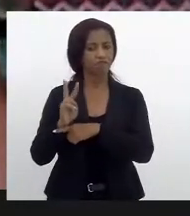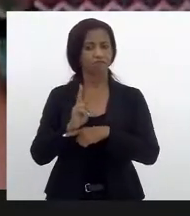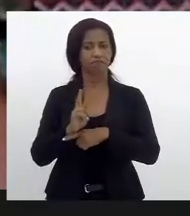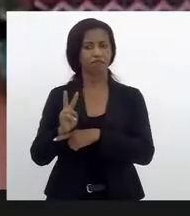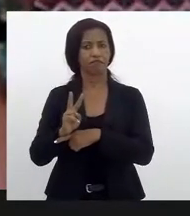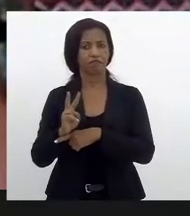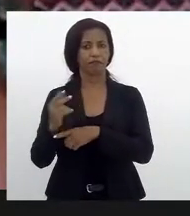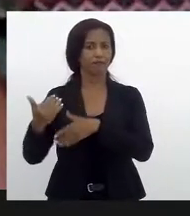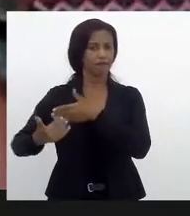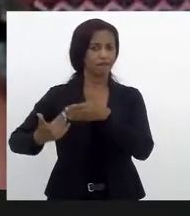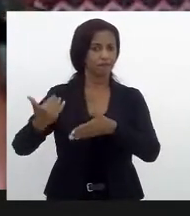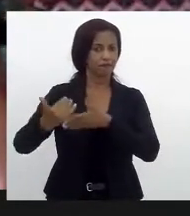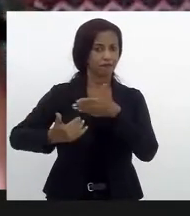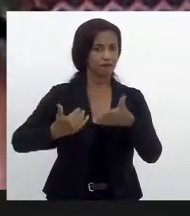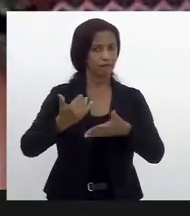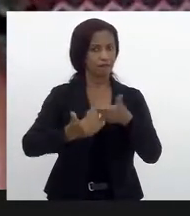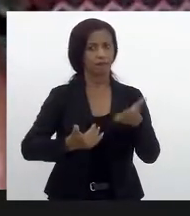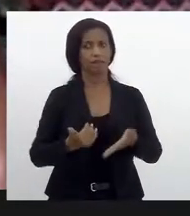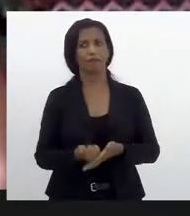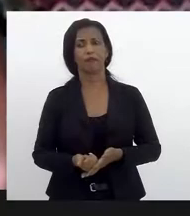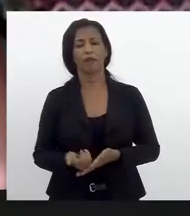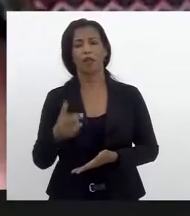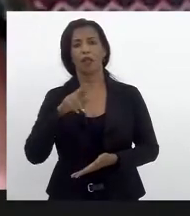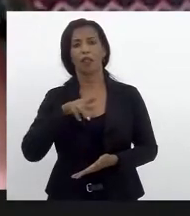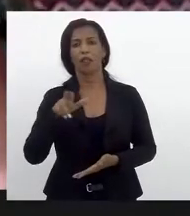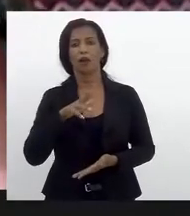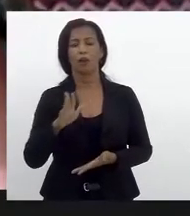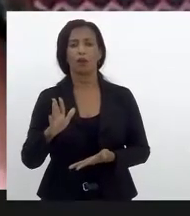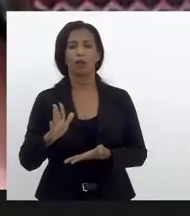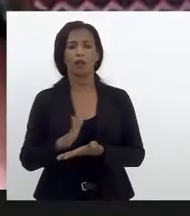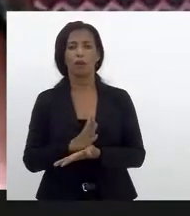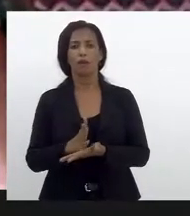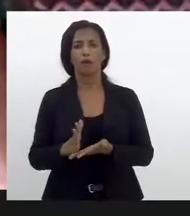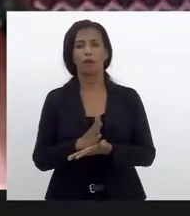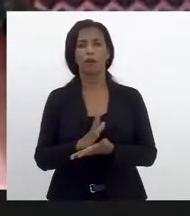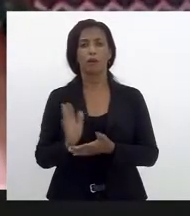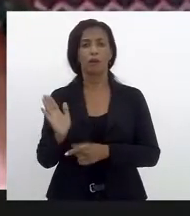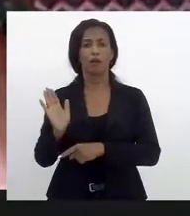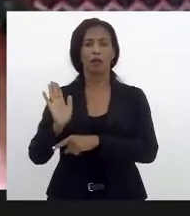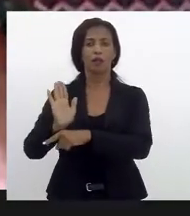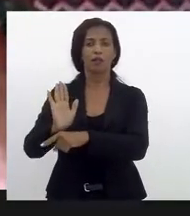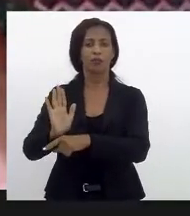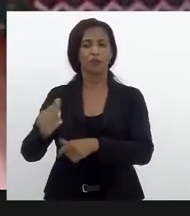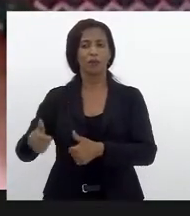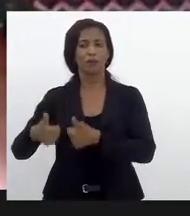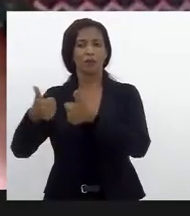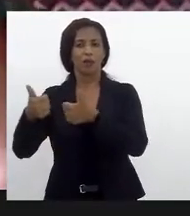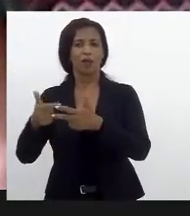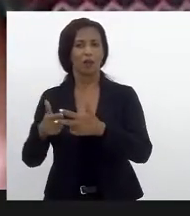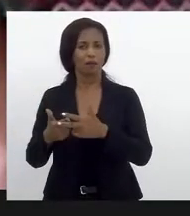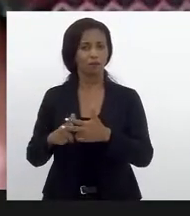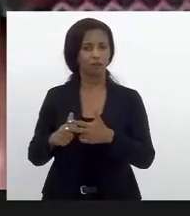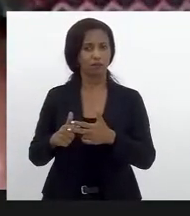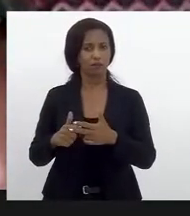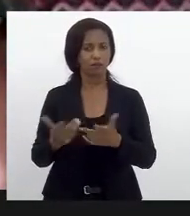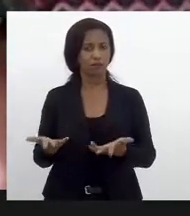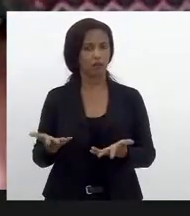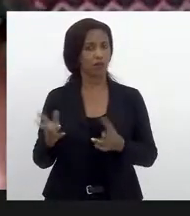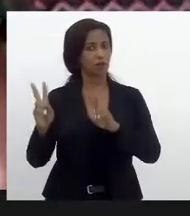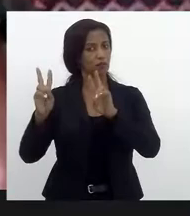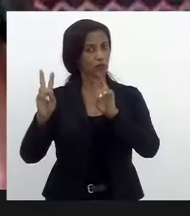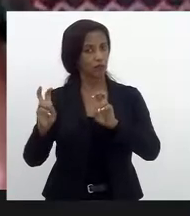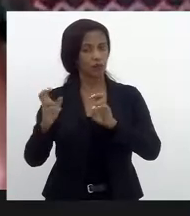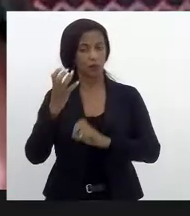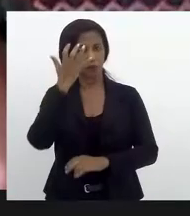vem recorrendo, que não são, na maioria das vezes, para ajudar ou melhorar o projeto. Então, é um tema